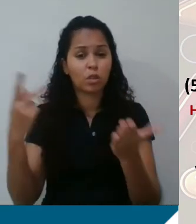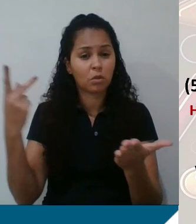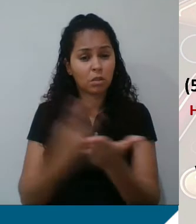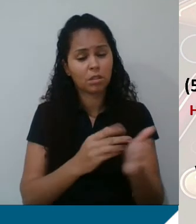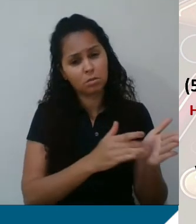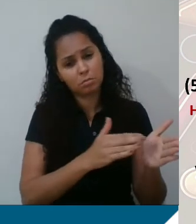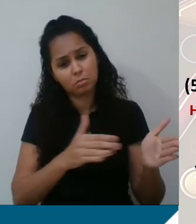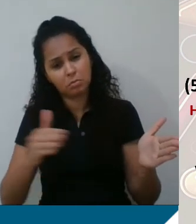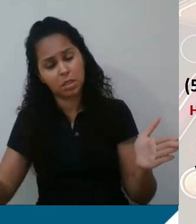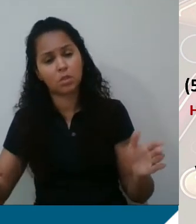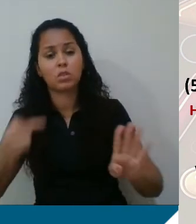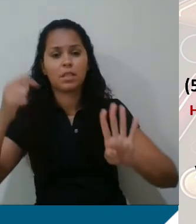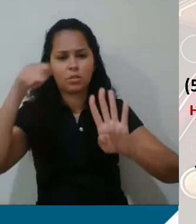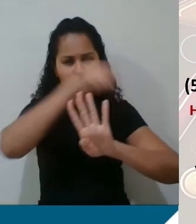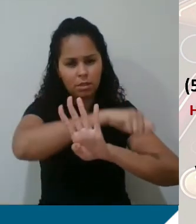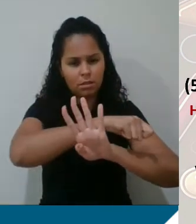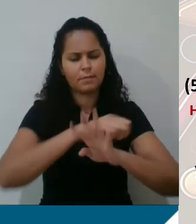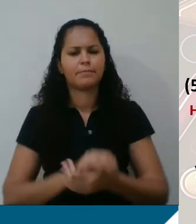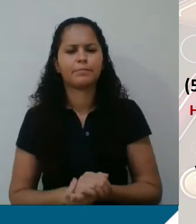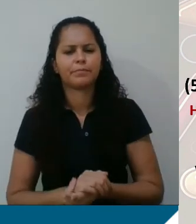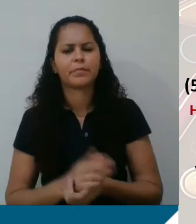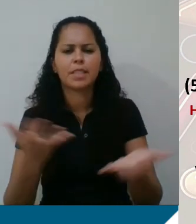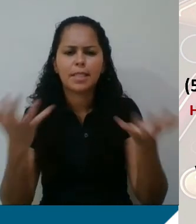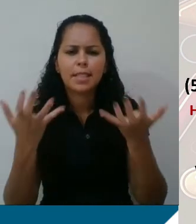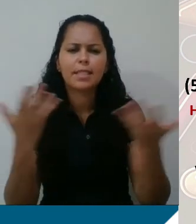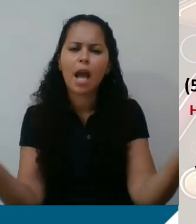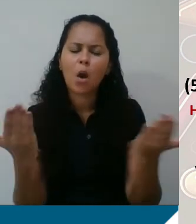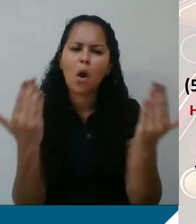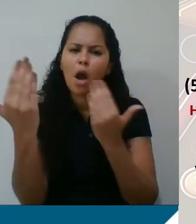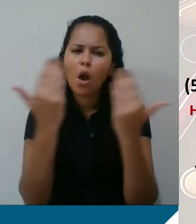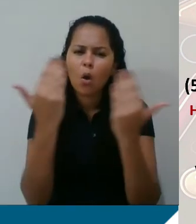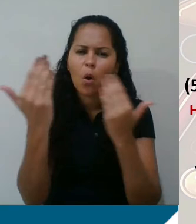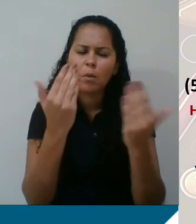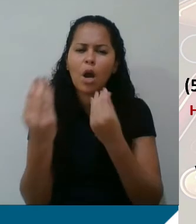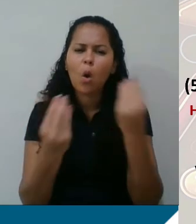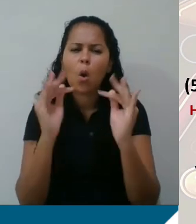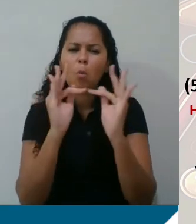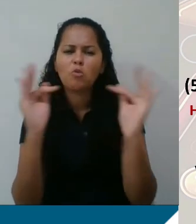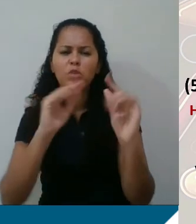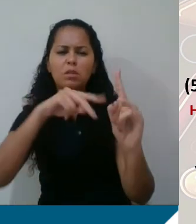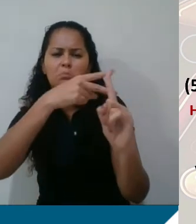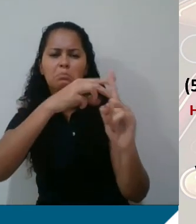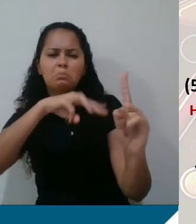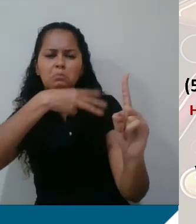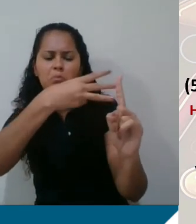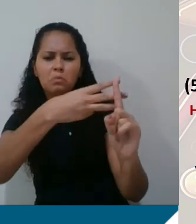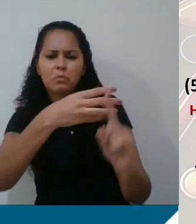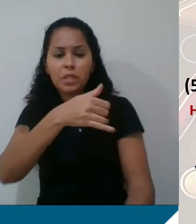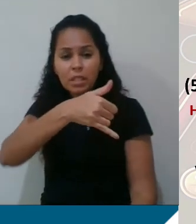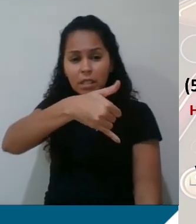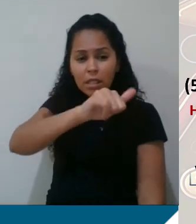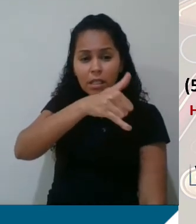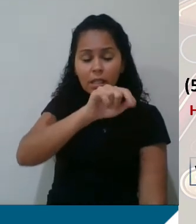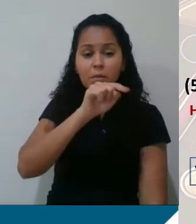durante aquele período, dos 7 meses. Bem, se a gente quiser agora fazer uma analogia à função exponencial, a gente diz então que